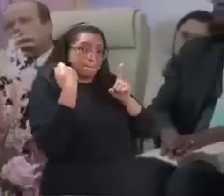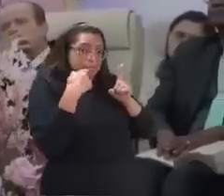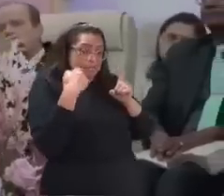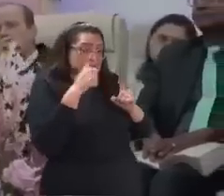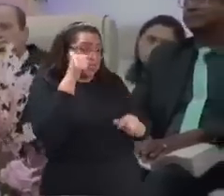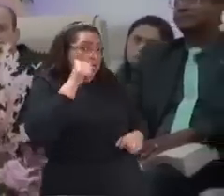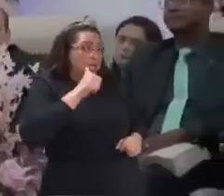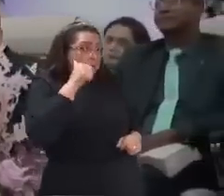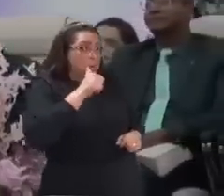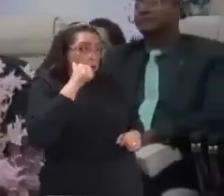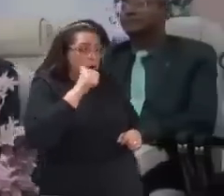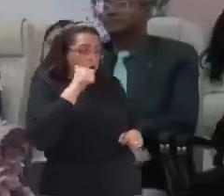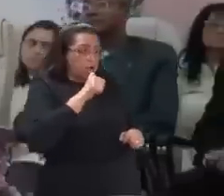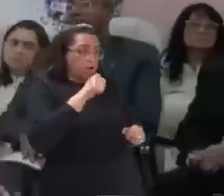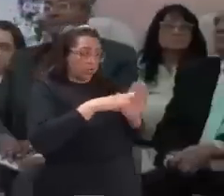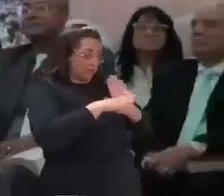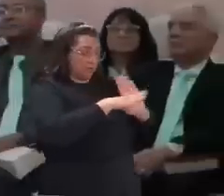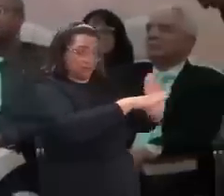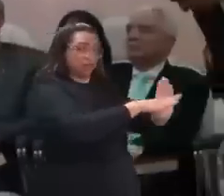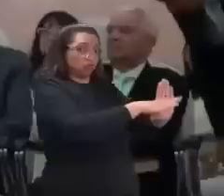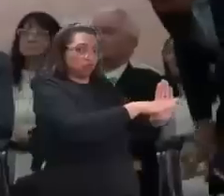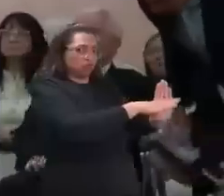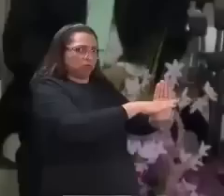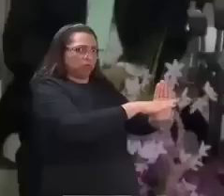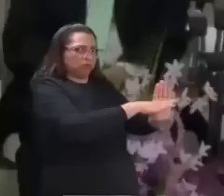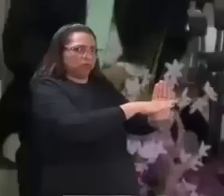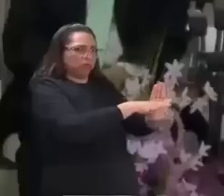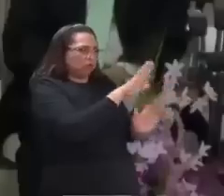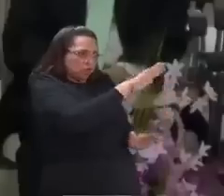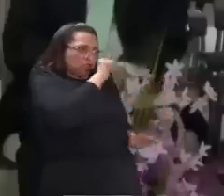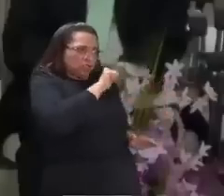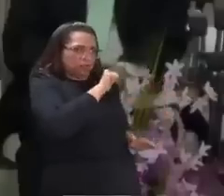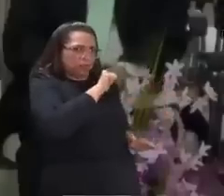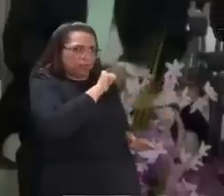Por mim, por você, elas não entravam aqui.